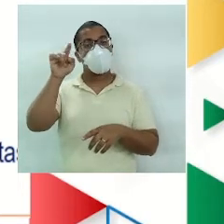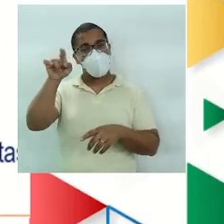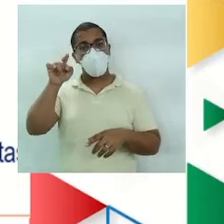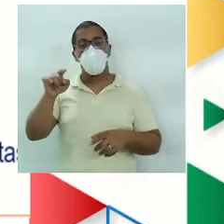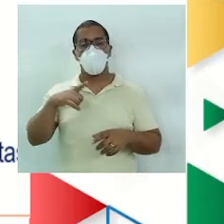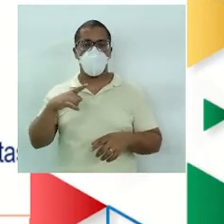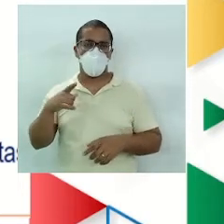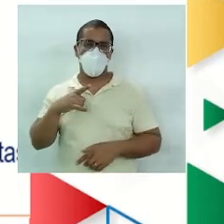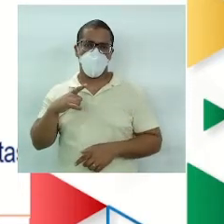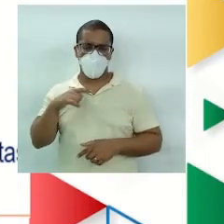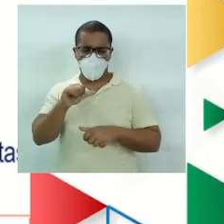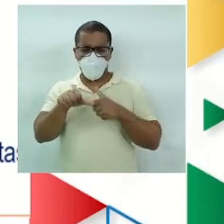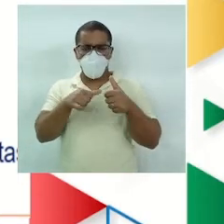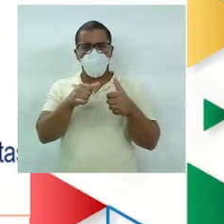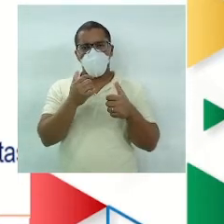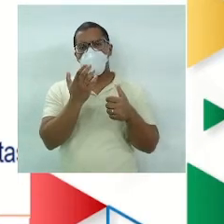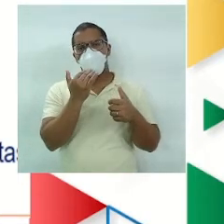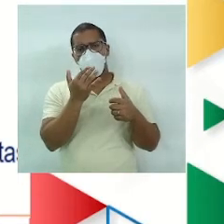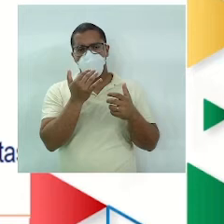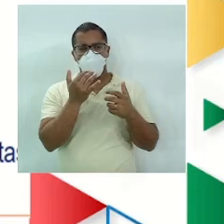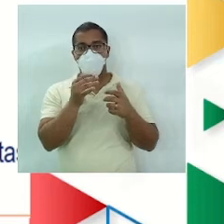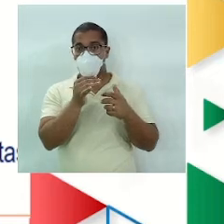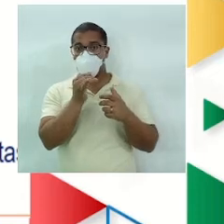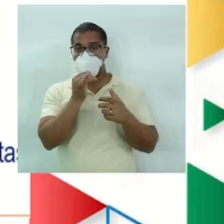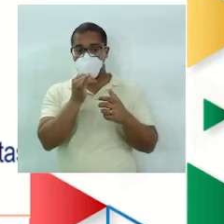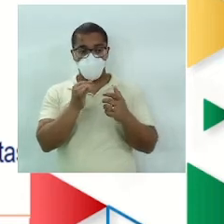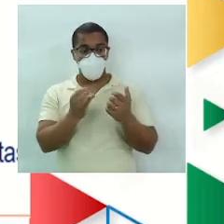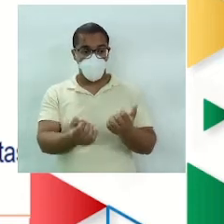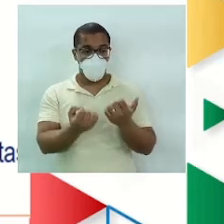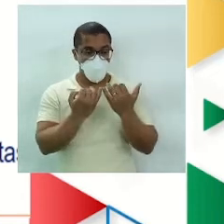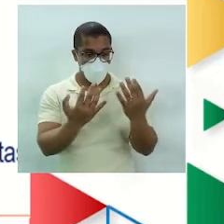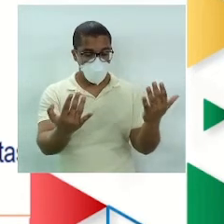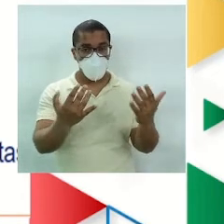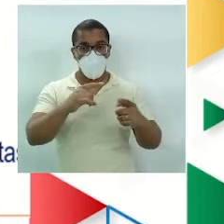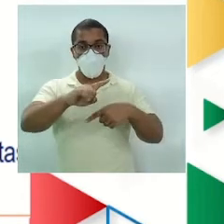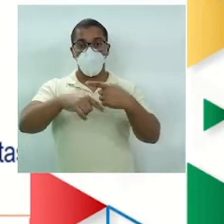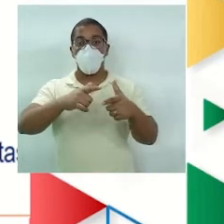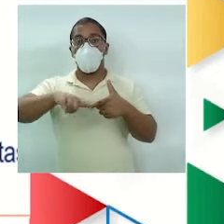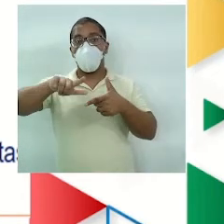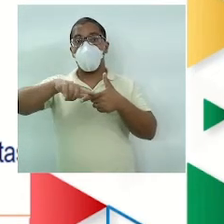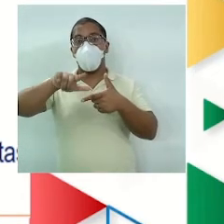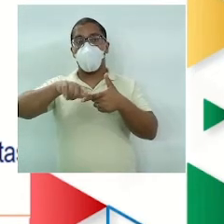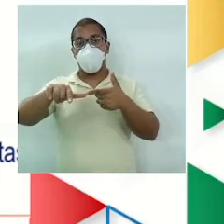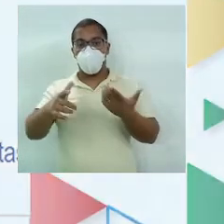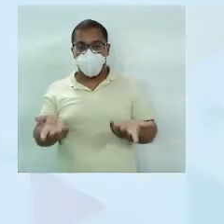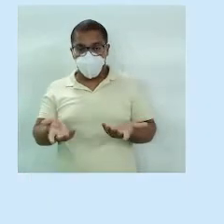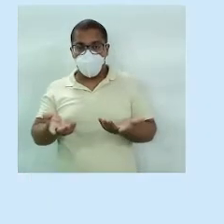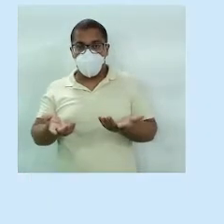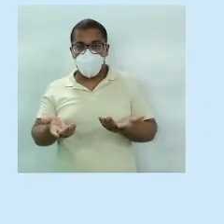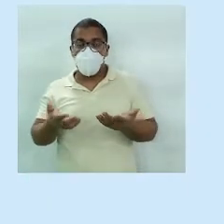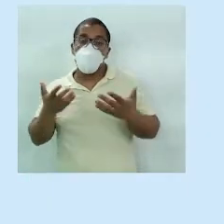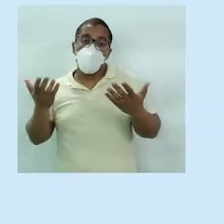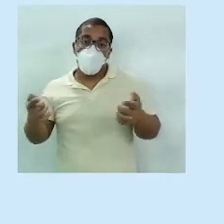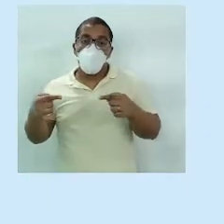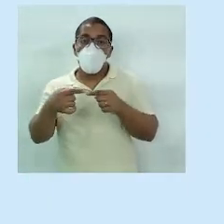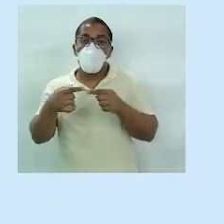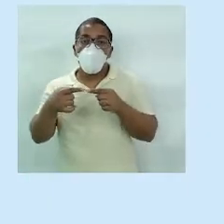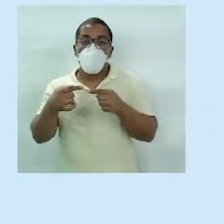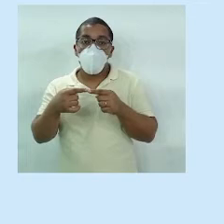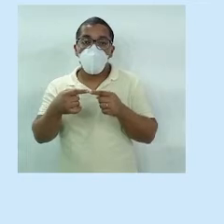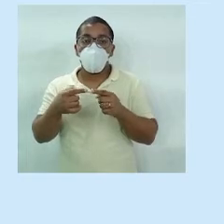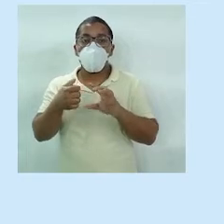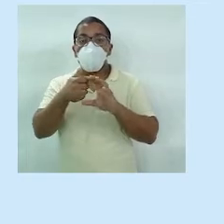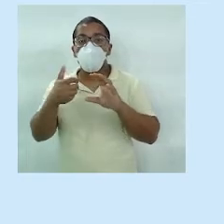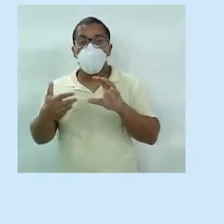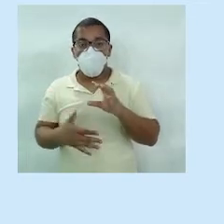alimentos, pois muitas áreas produtivas podem ser afetadas. Então, esses são itens que são acometidos